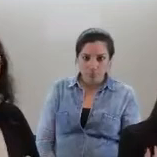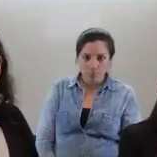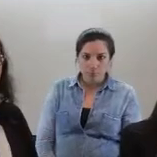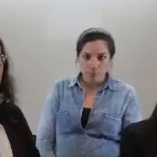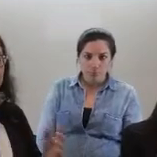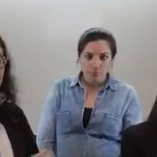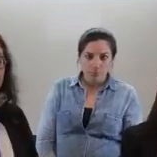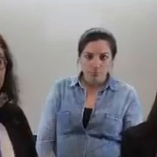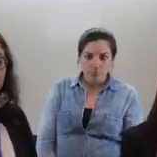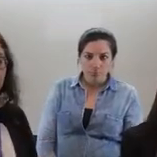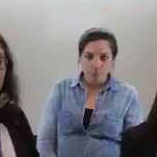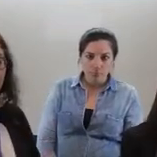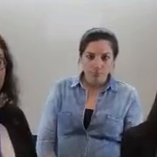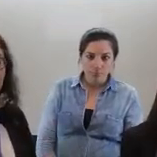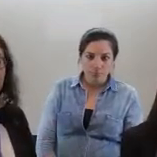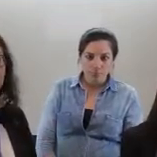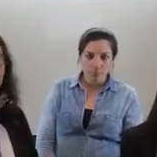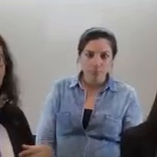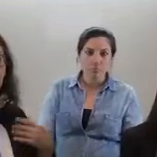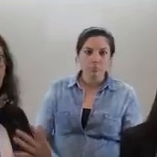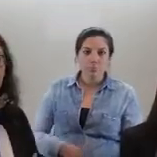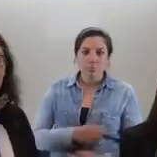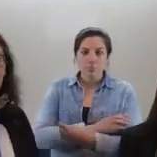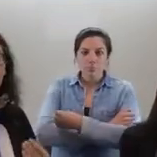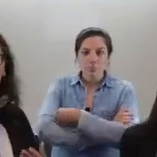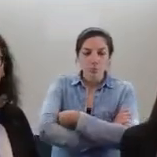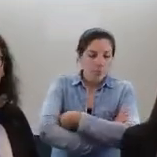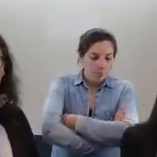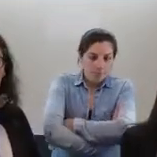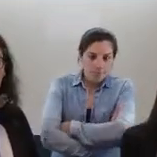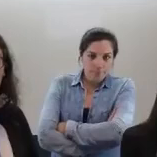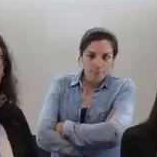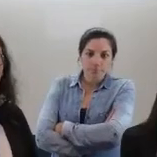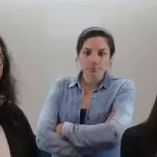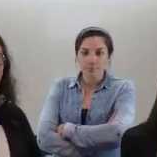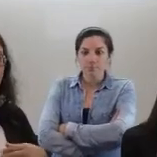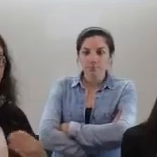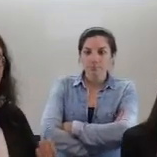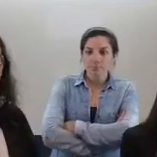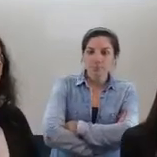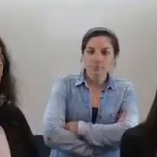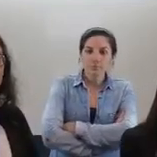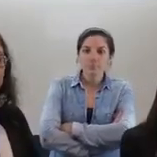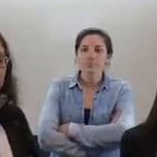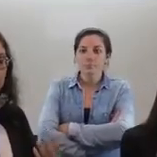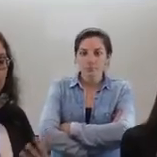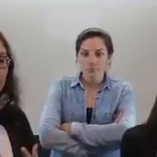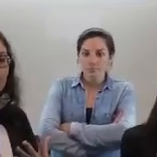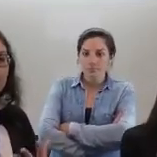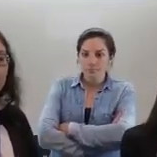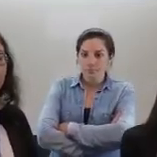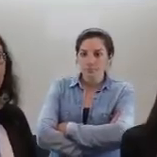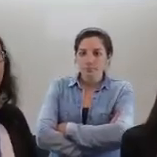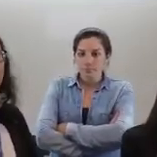online, tá? Essa assinatura é recente, essa biblioteca é a minha biblioteca. Ela tem diversas editoras, ela tem